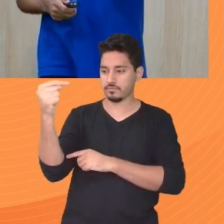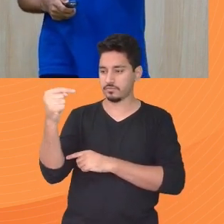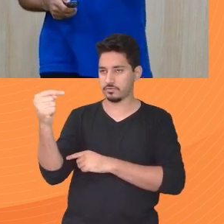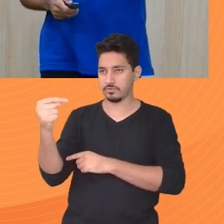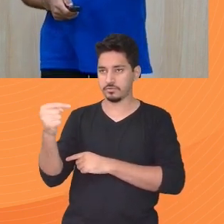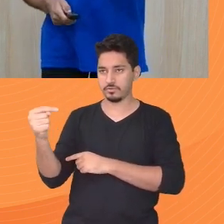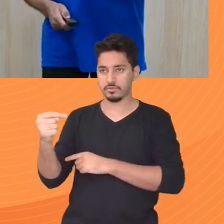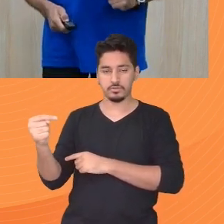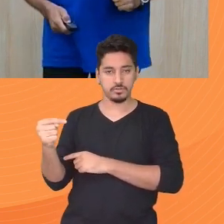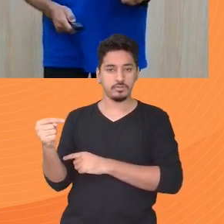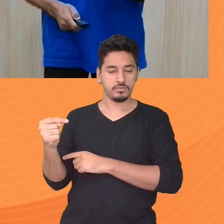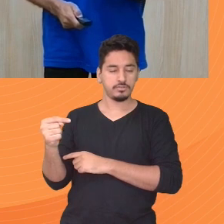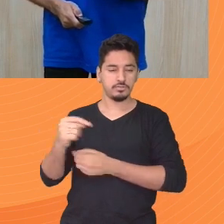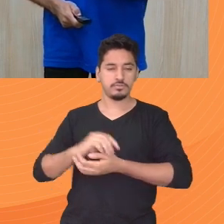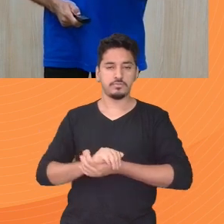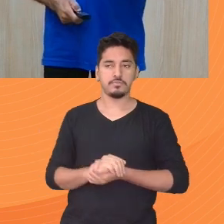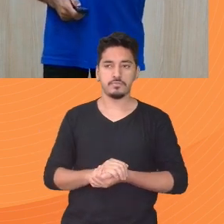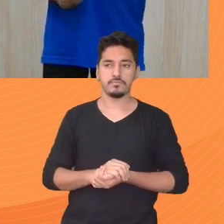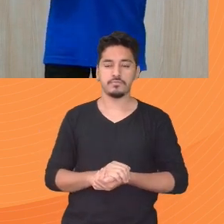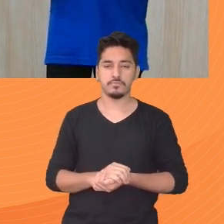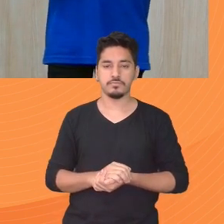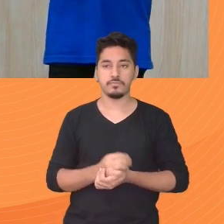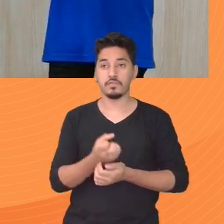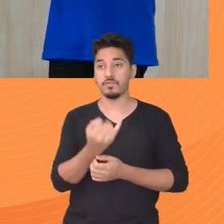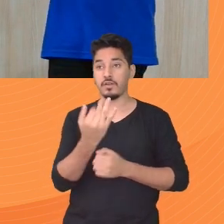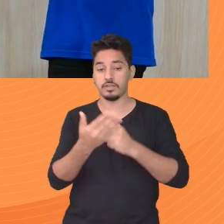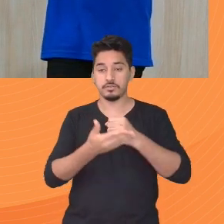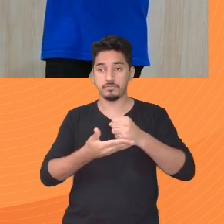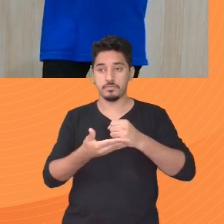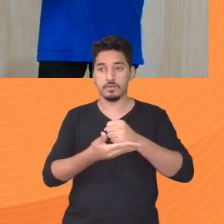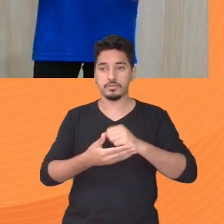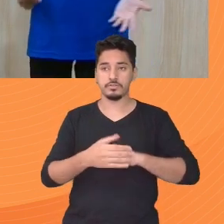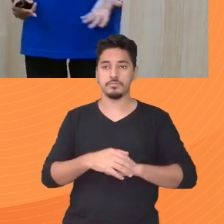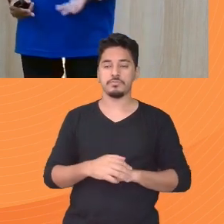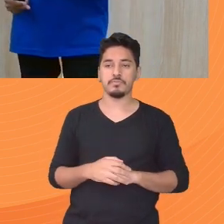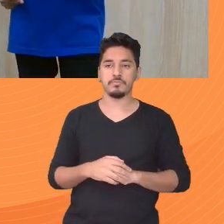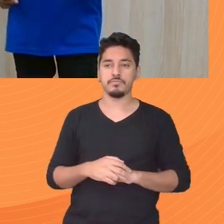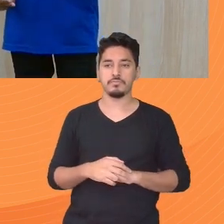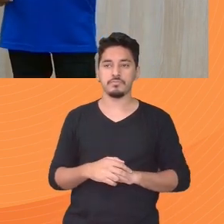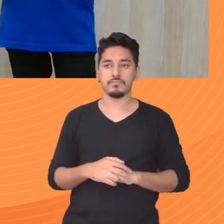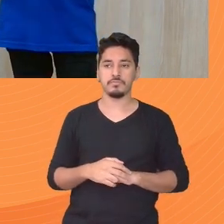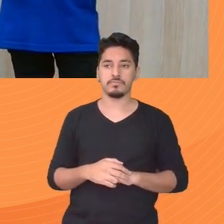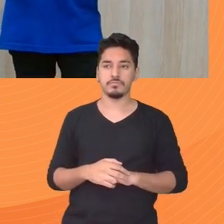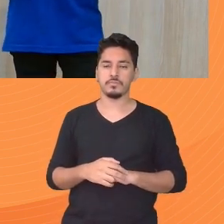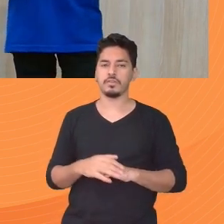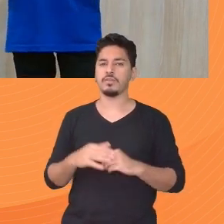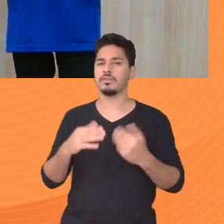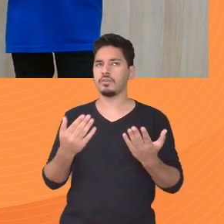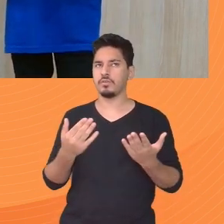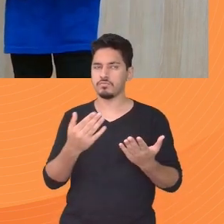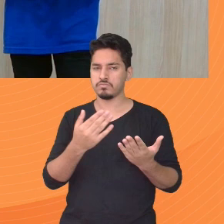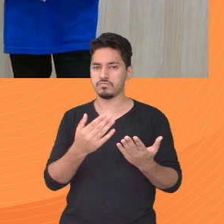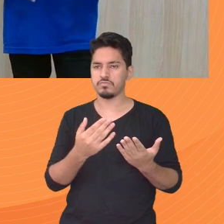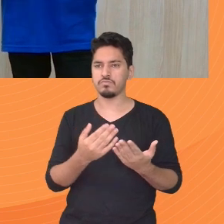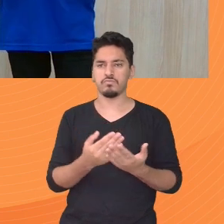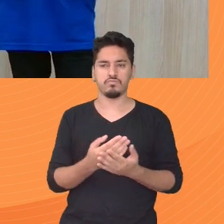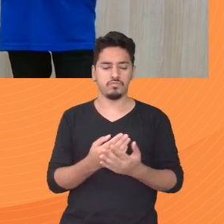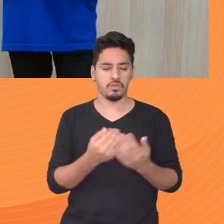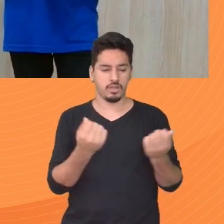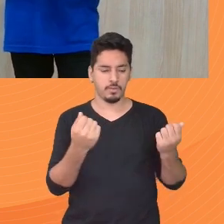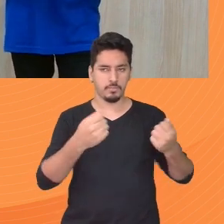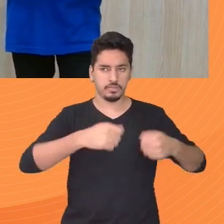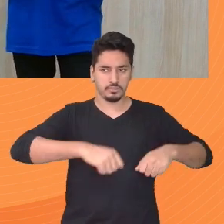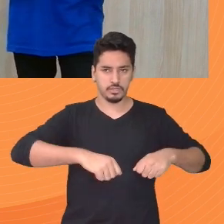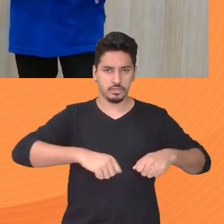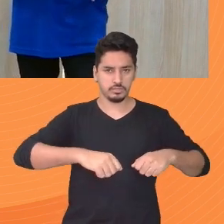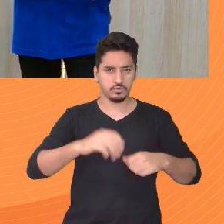é topicalizada aí para você desenvolver. Várias bases que eu posso desenvolver, né? Que são bases iguais. Então, o volume ou a capacidade, um problema como esse que a